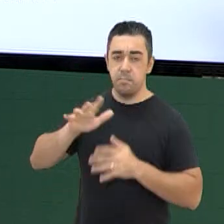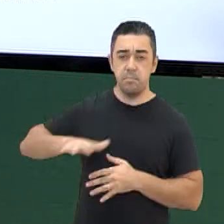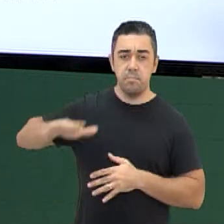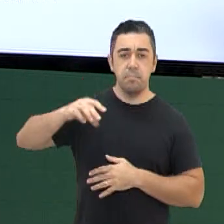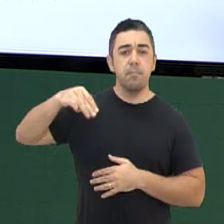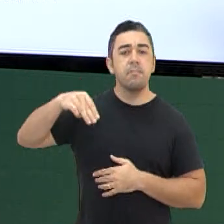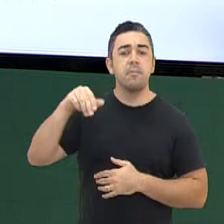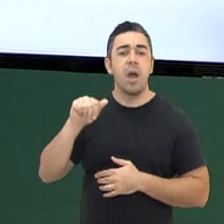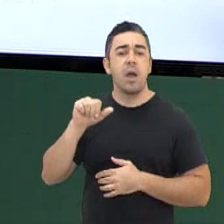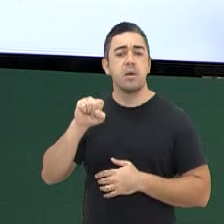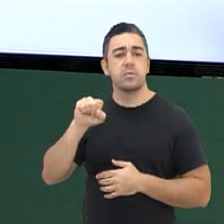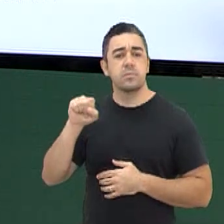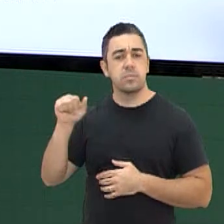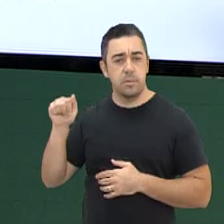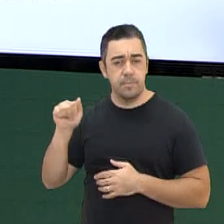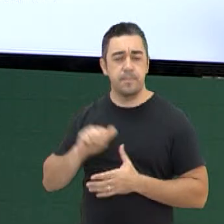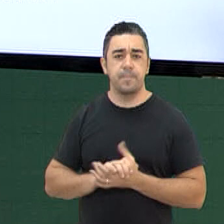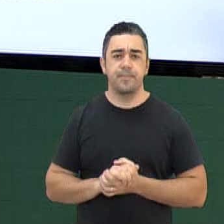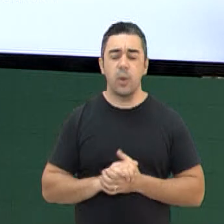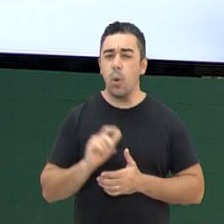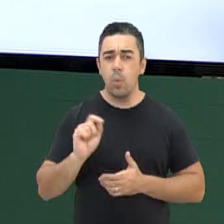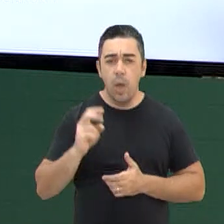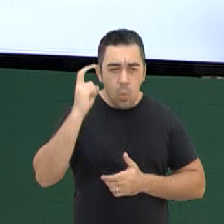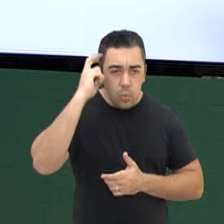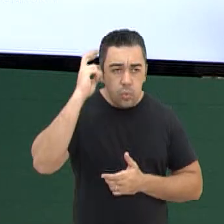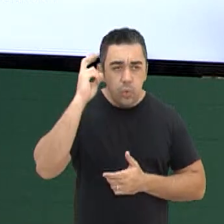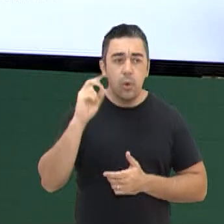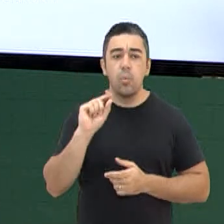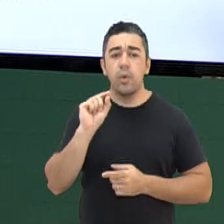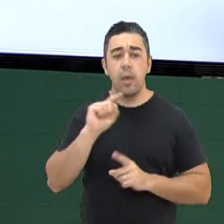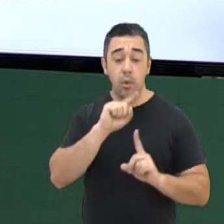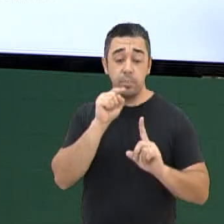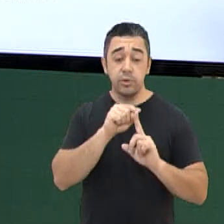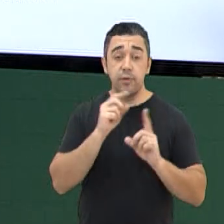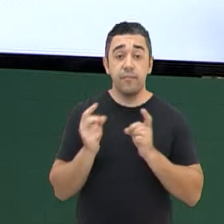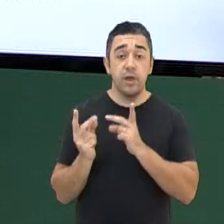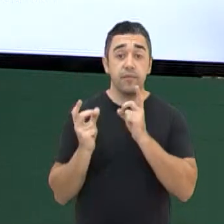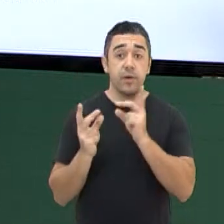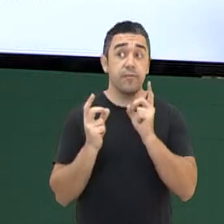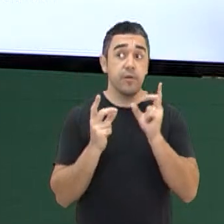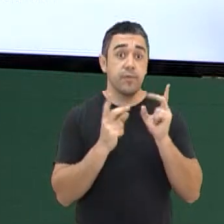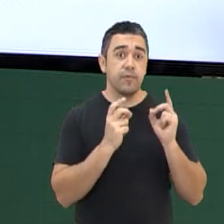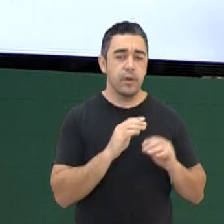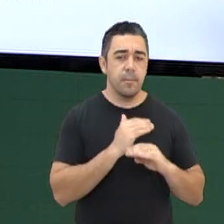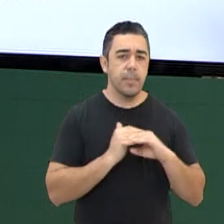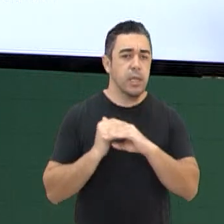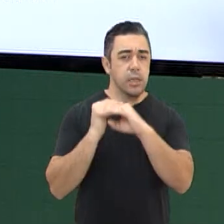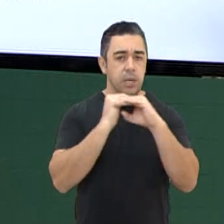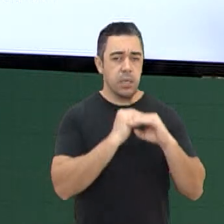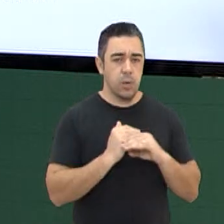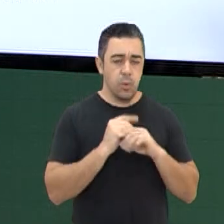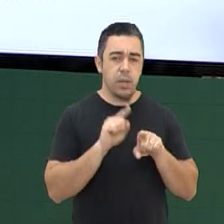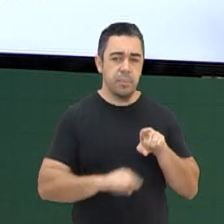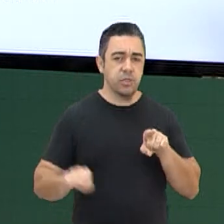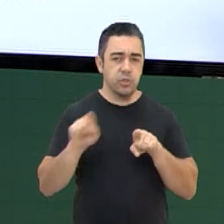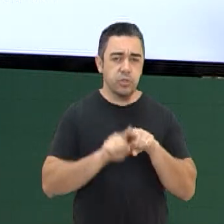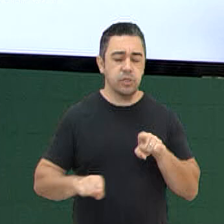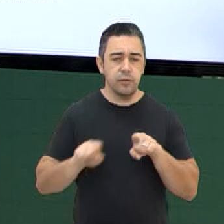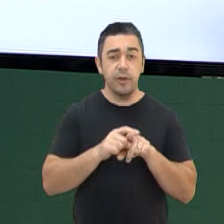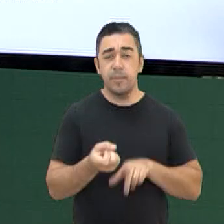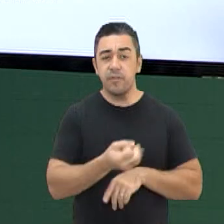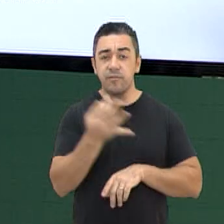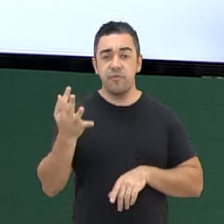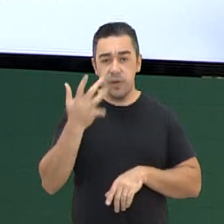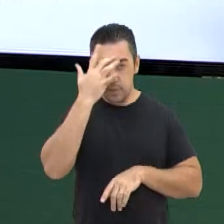apropria da cultura e o objetivo é vender os seus produtos padronizados, repetitivos, para um grande número